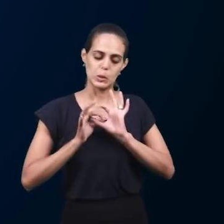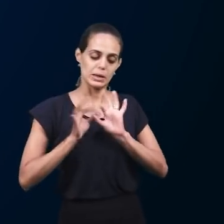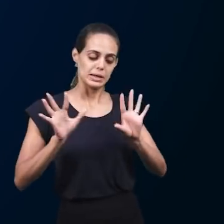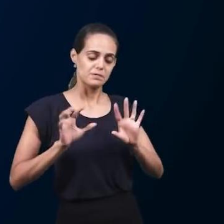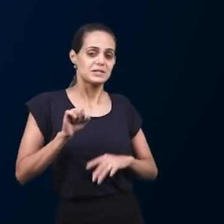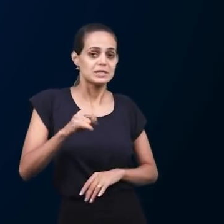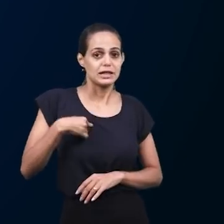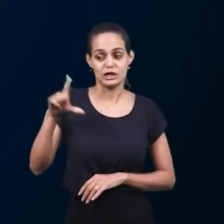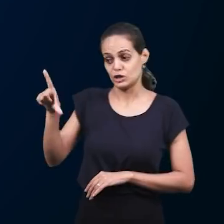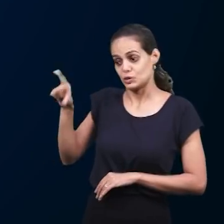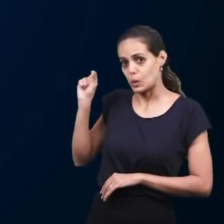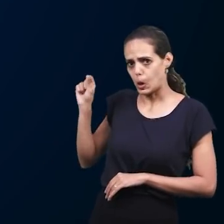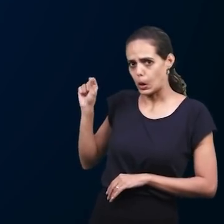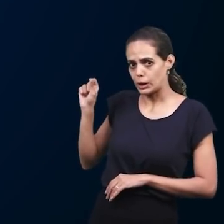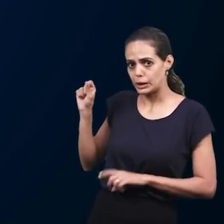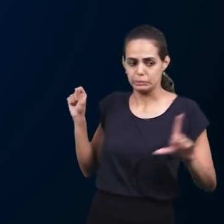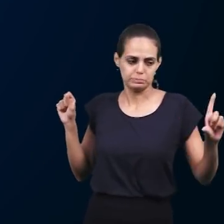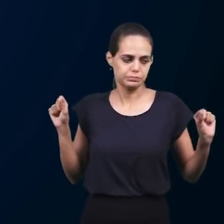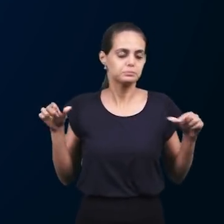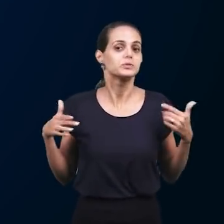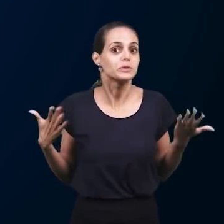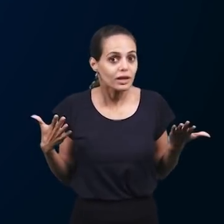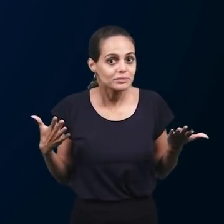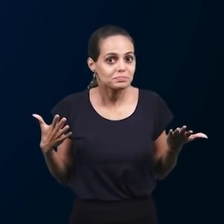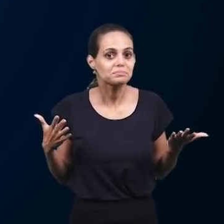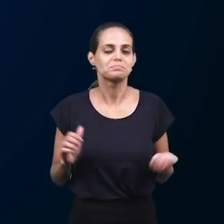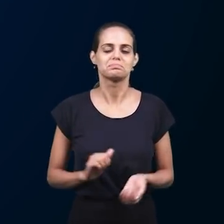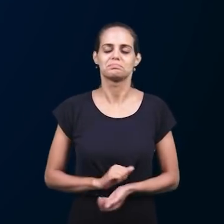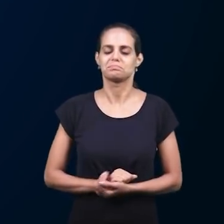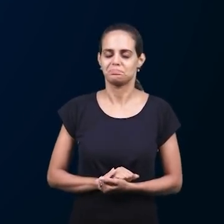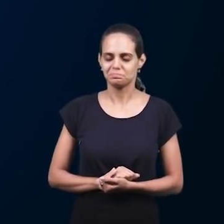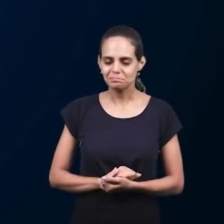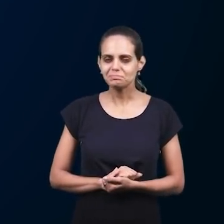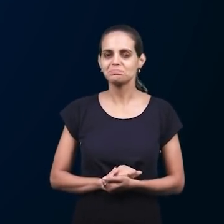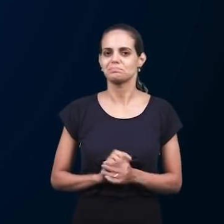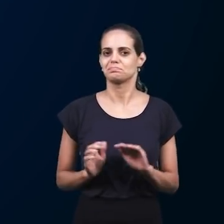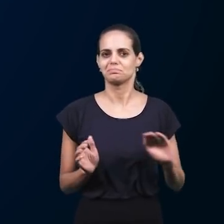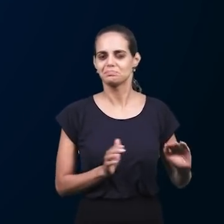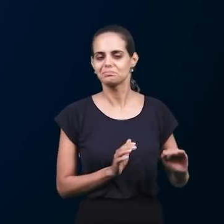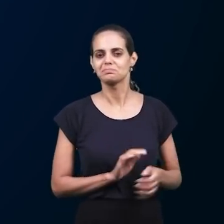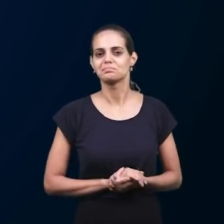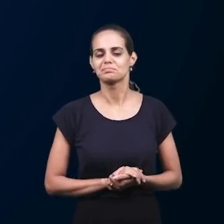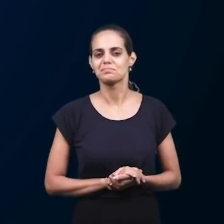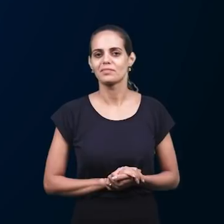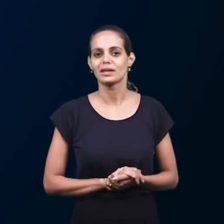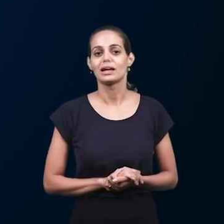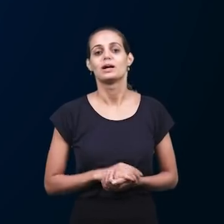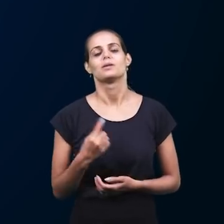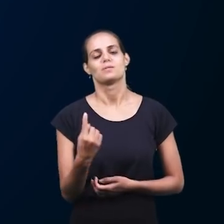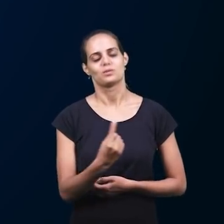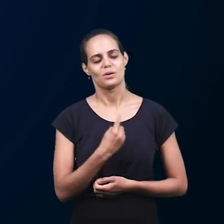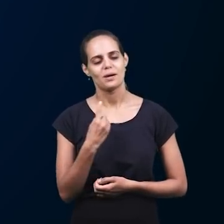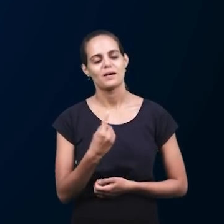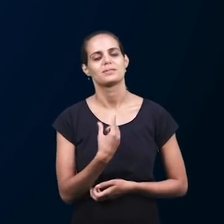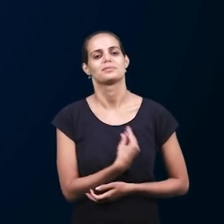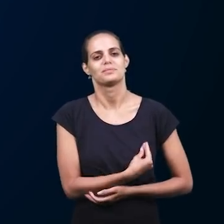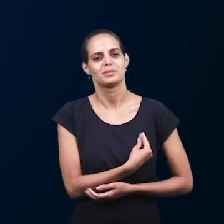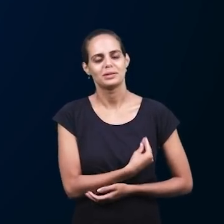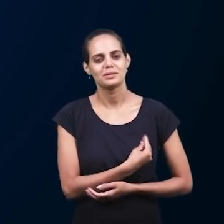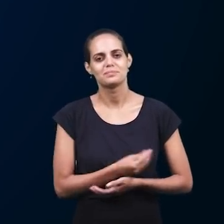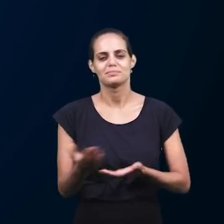para escolhermos atender o seu chamado. Conforme nós ouvimos, os nossos jovens falaram